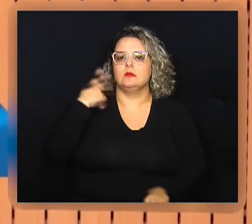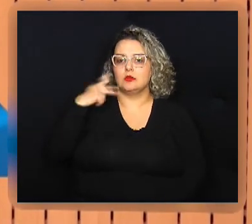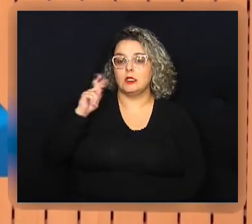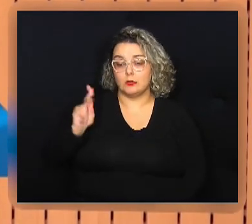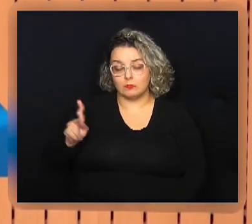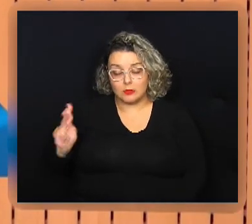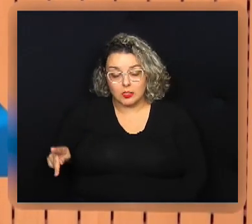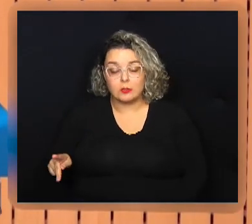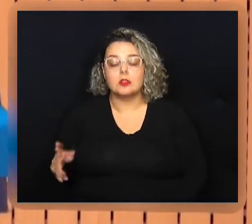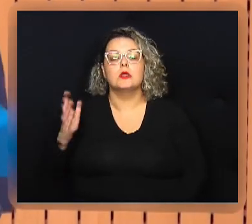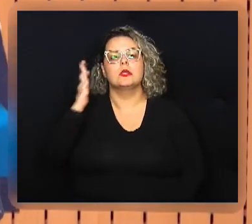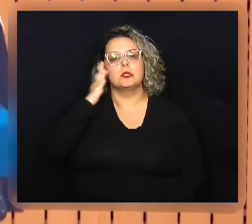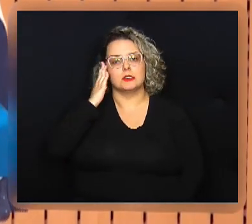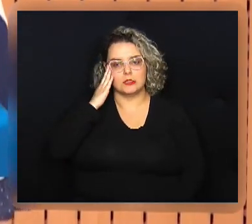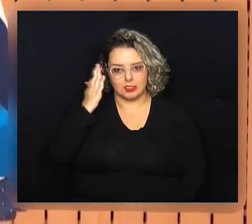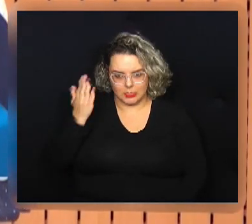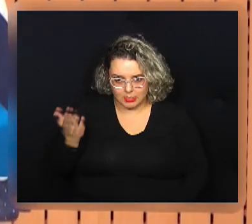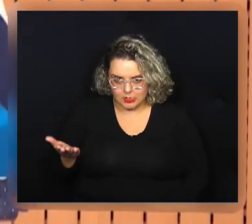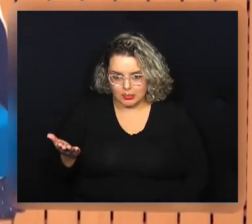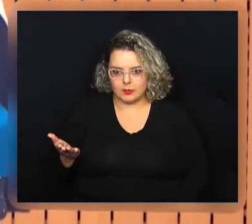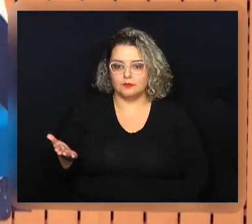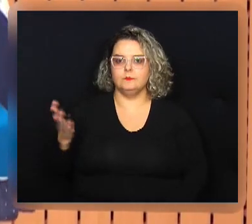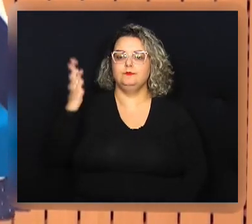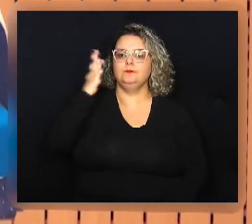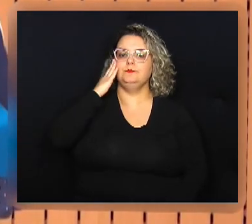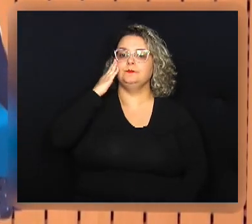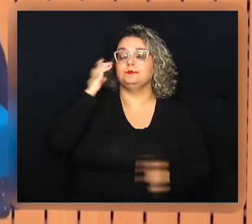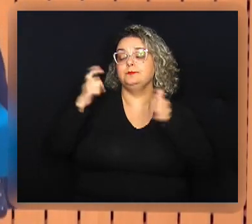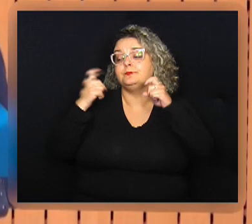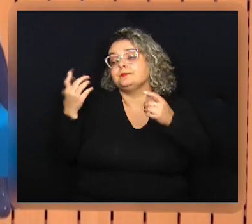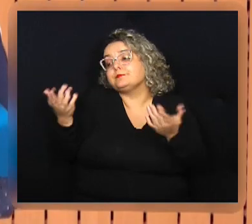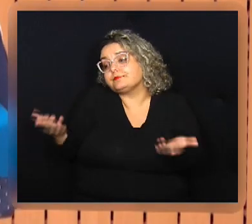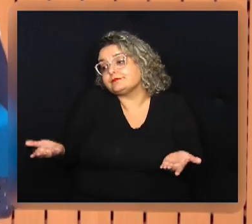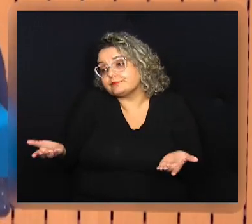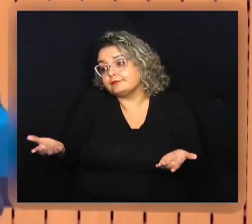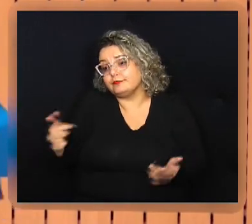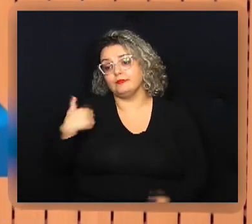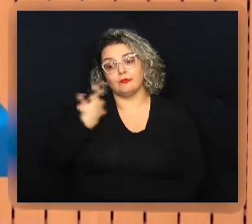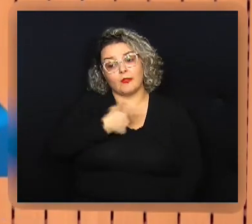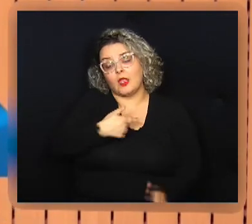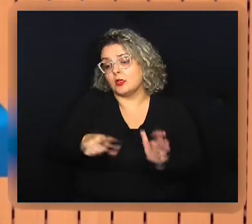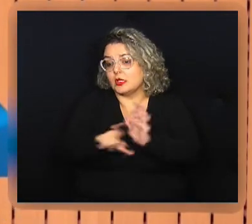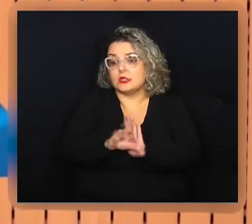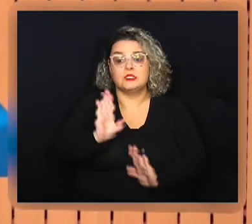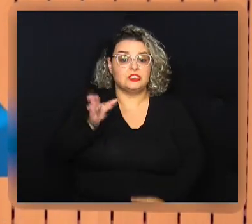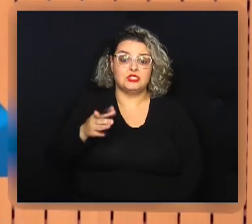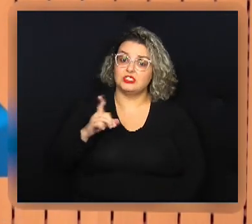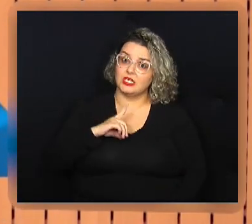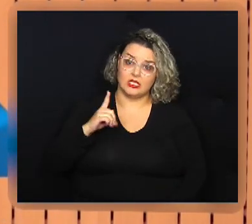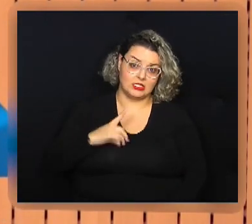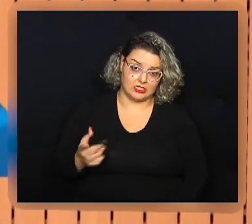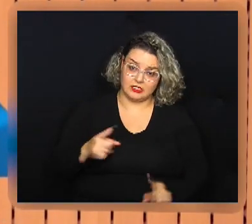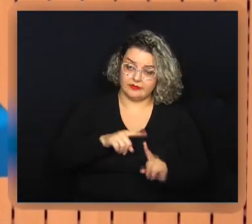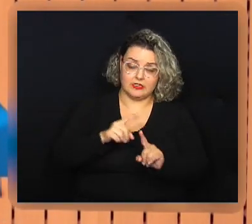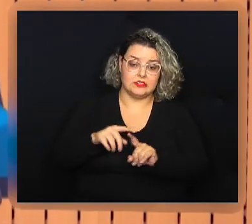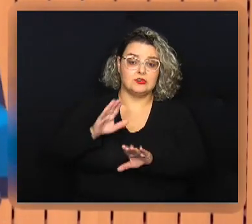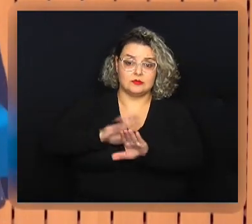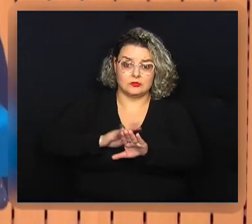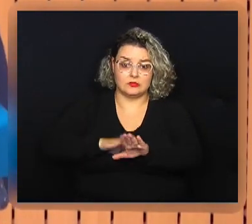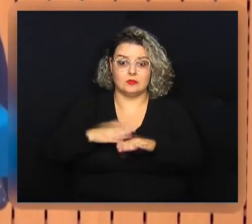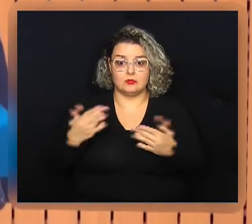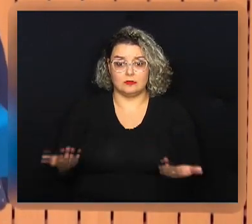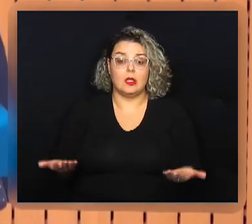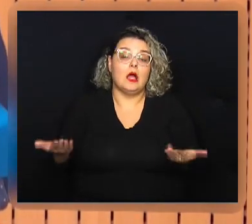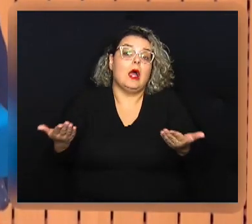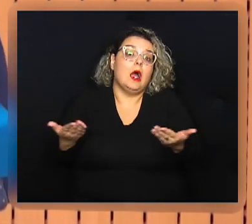professor Alberto, entendo a preocupação, mas o fato é que a nossa legislação já previu esse tipo de ação.